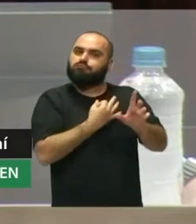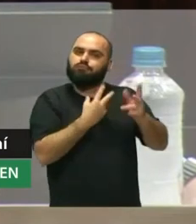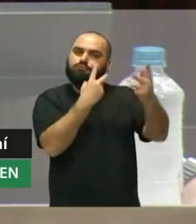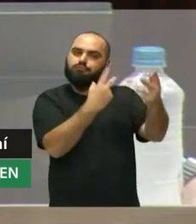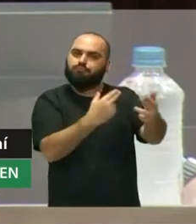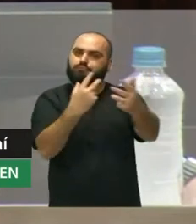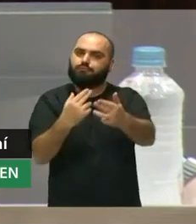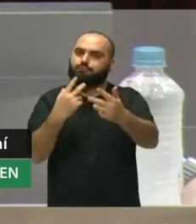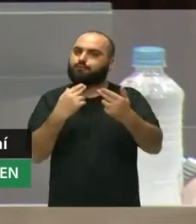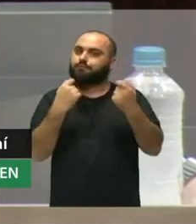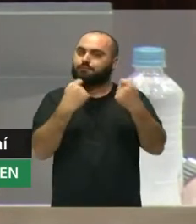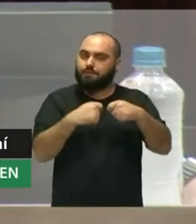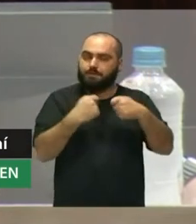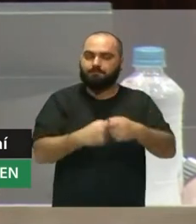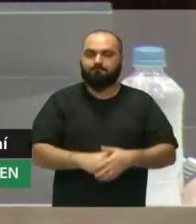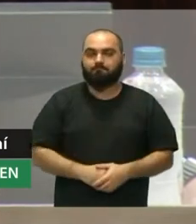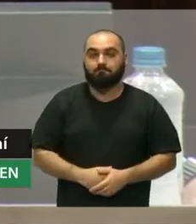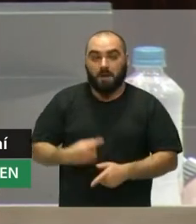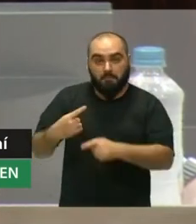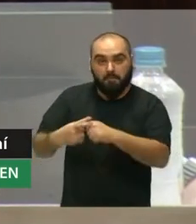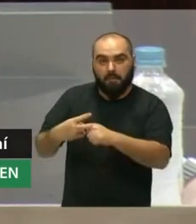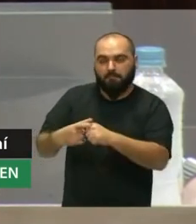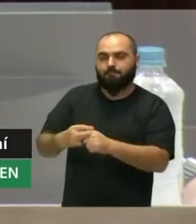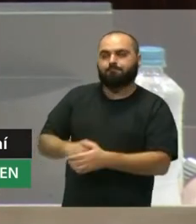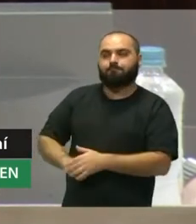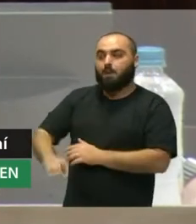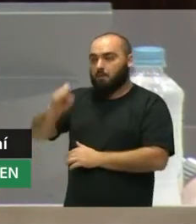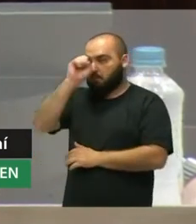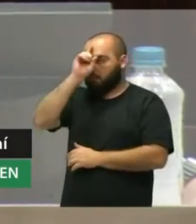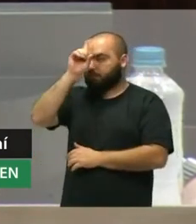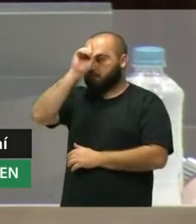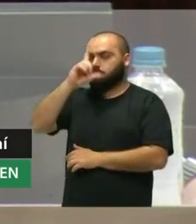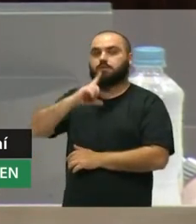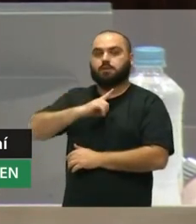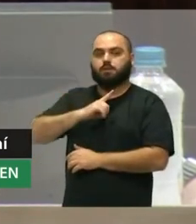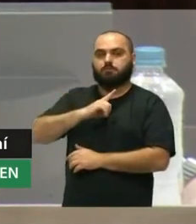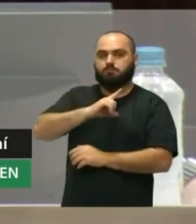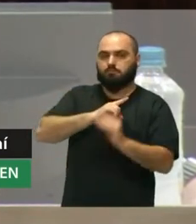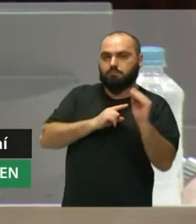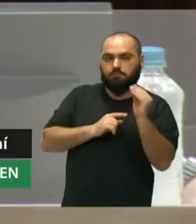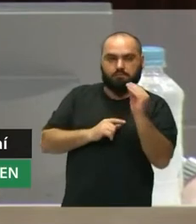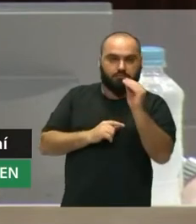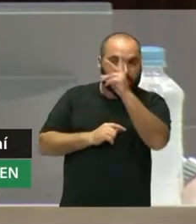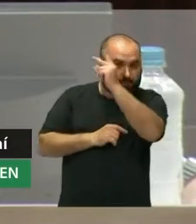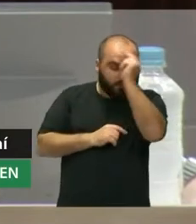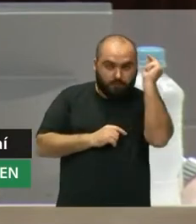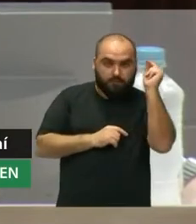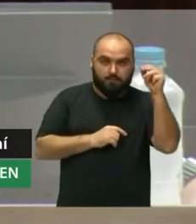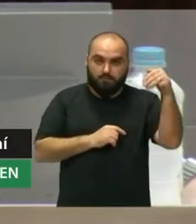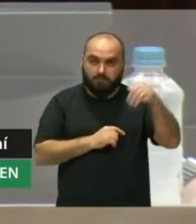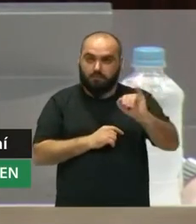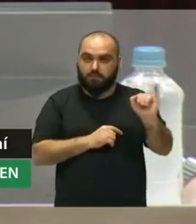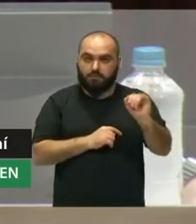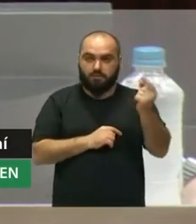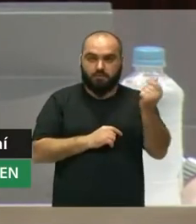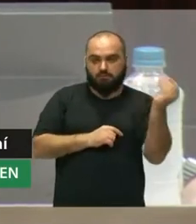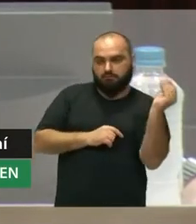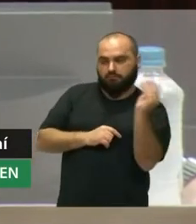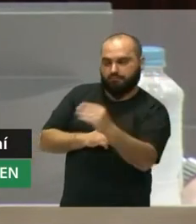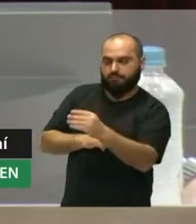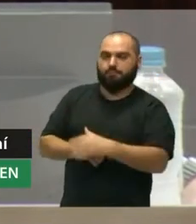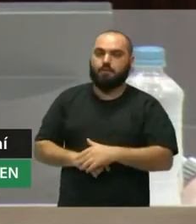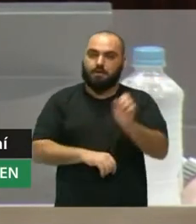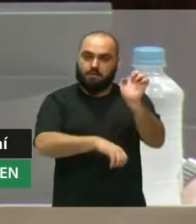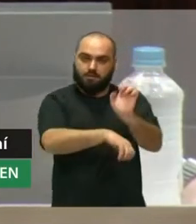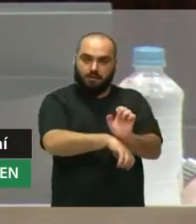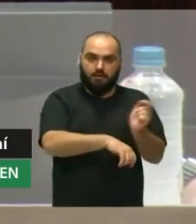envolve repasse da Prefeitura Municipal, do Estado e do Governo Federal. Então, tem que